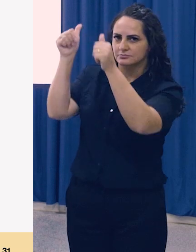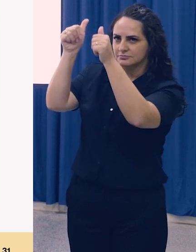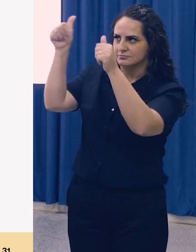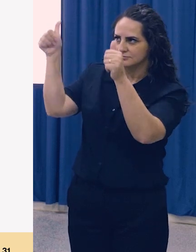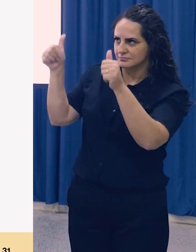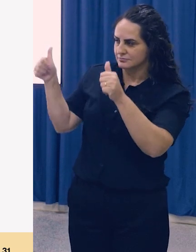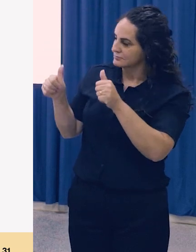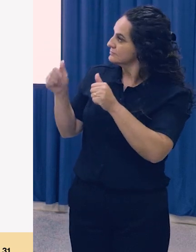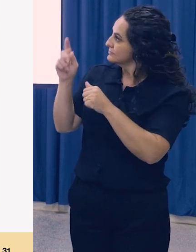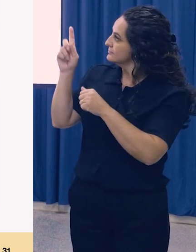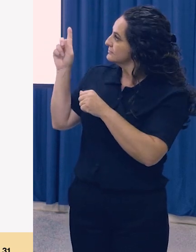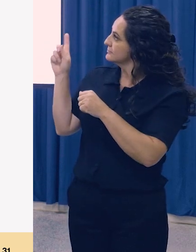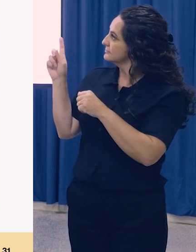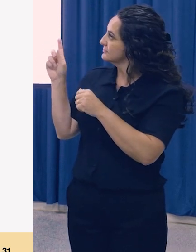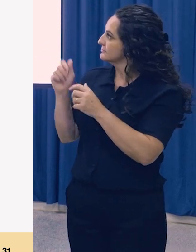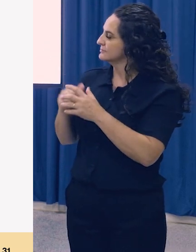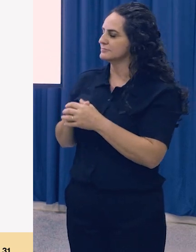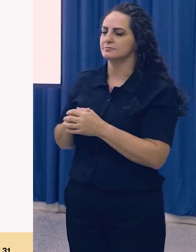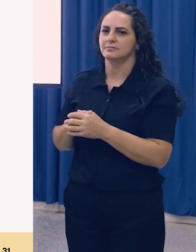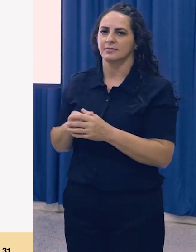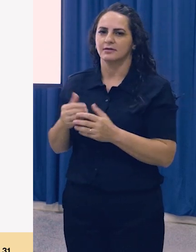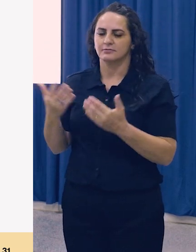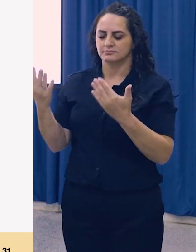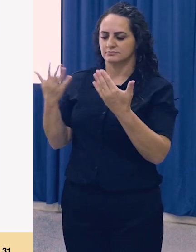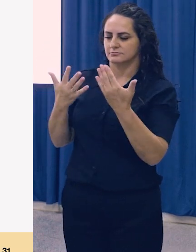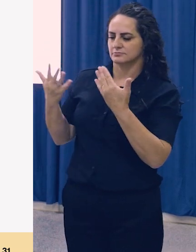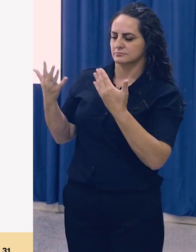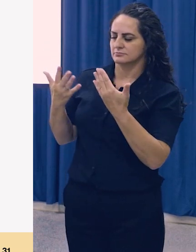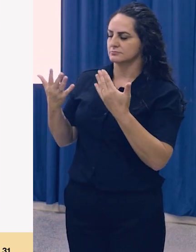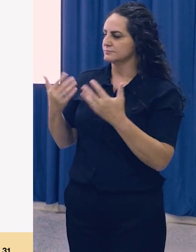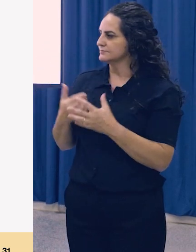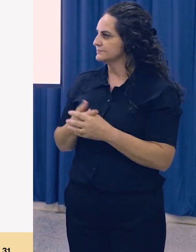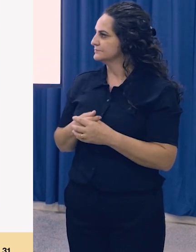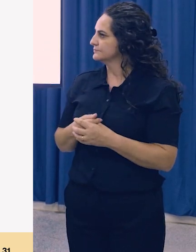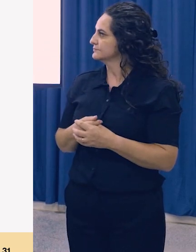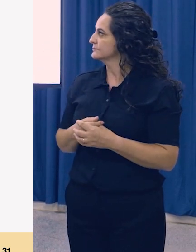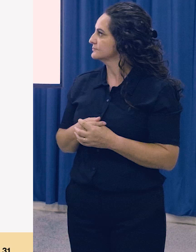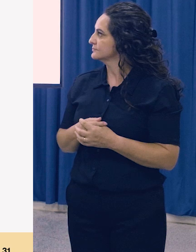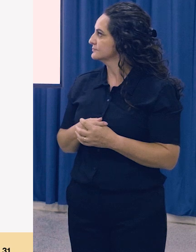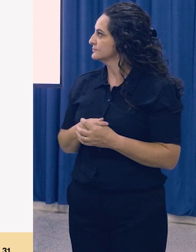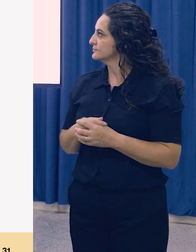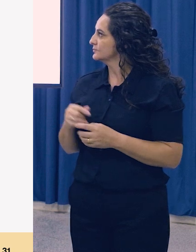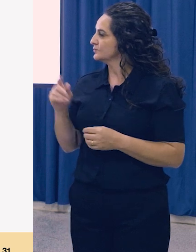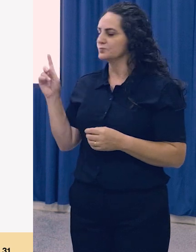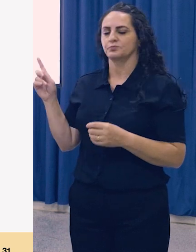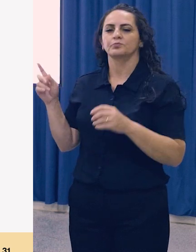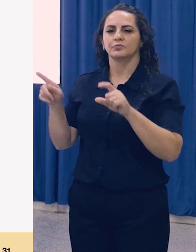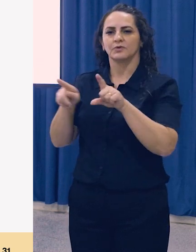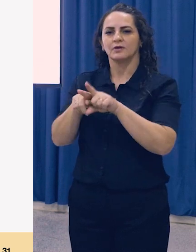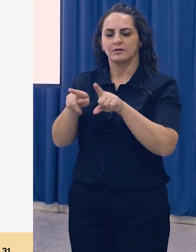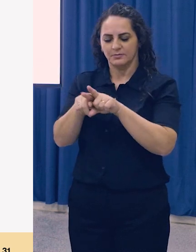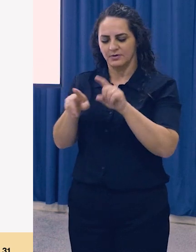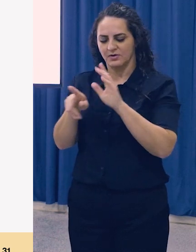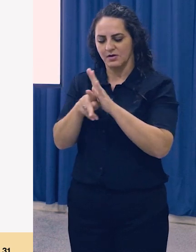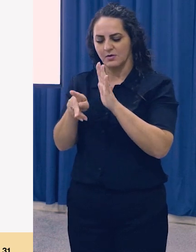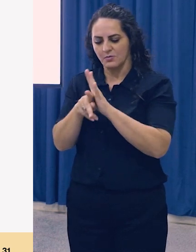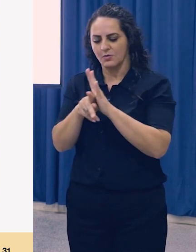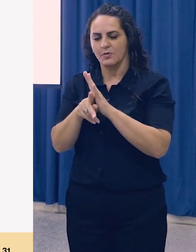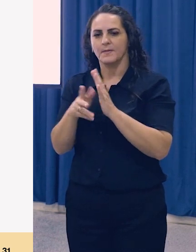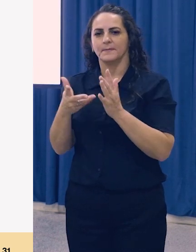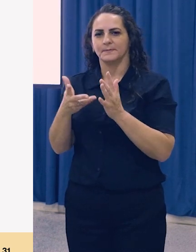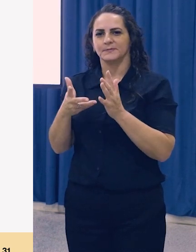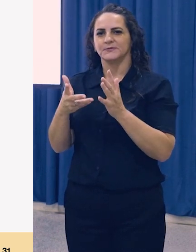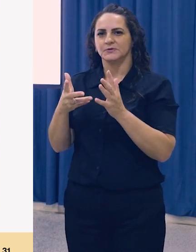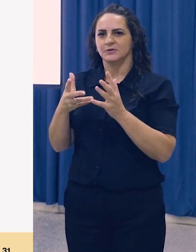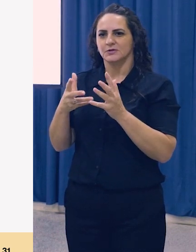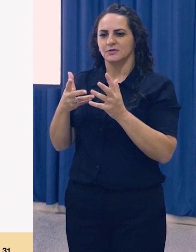Drácula. Então era um outdoor mais interativo nesse sentido. Aqui do Tocha Humana, né, do Quarteto Fantástico, era como